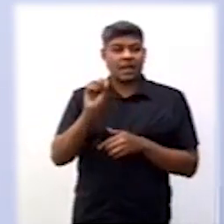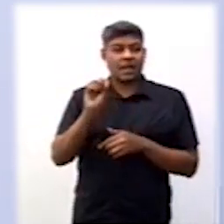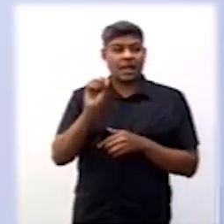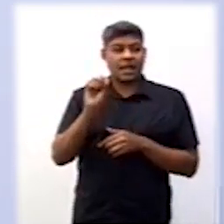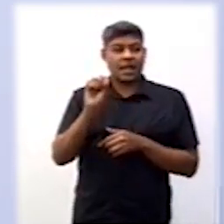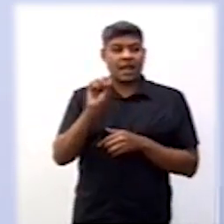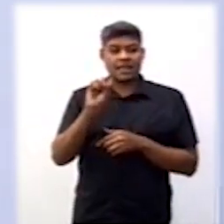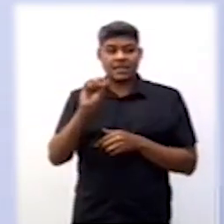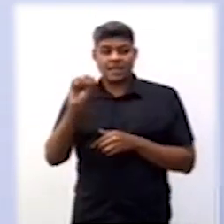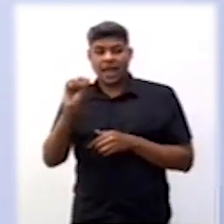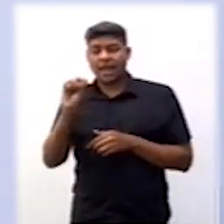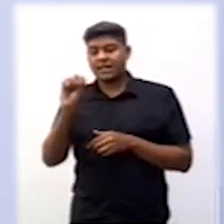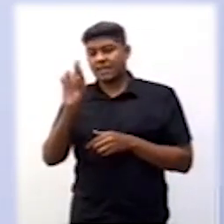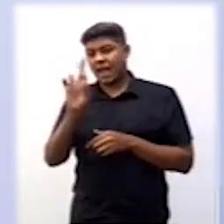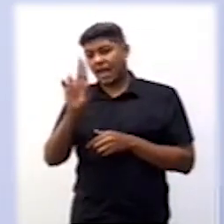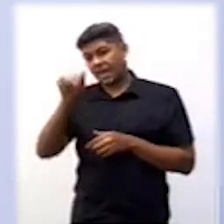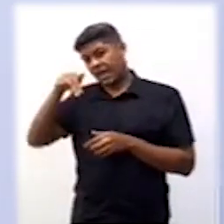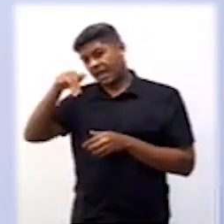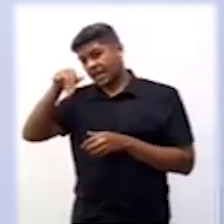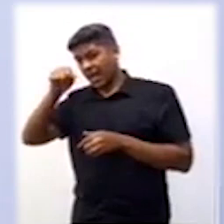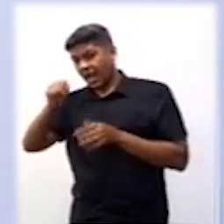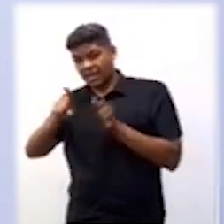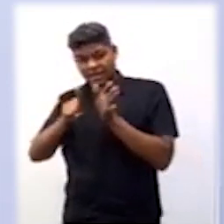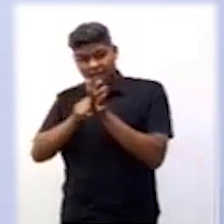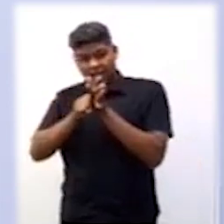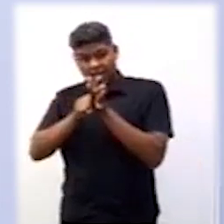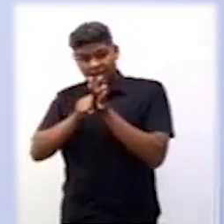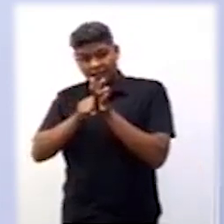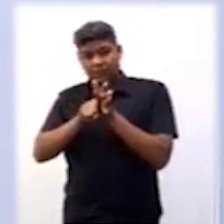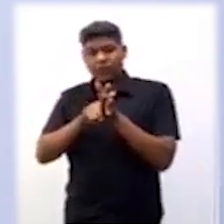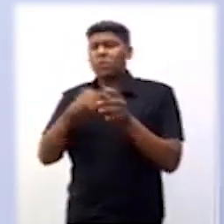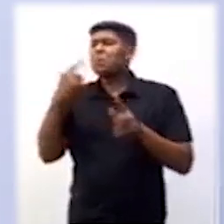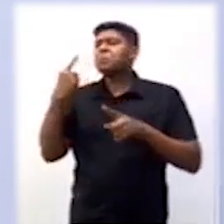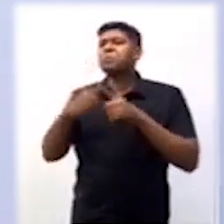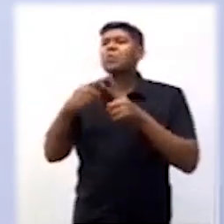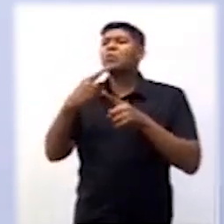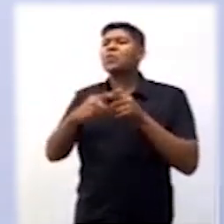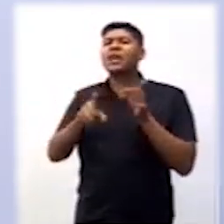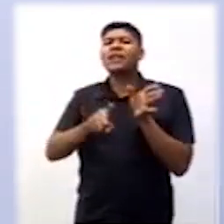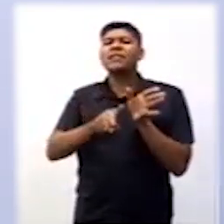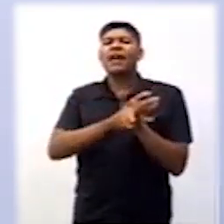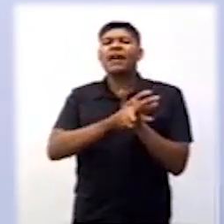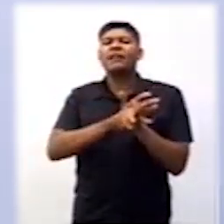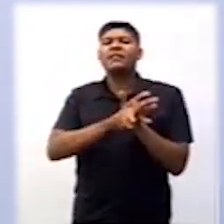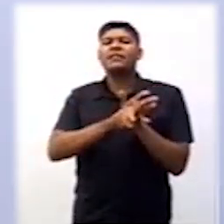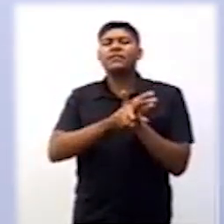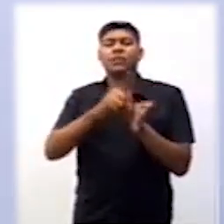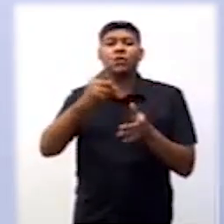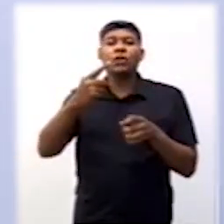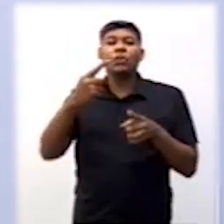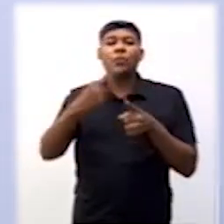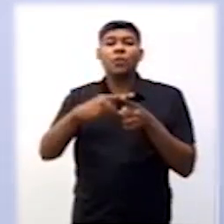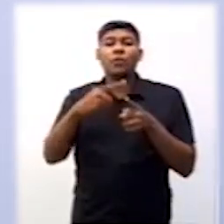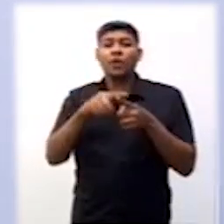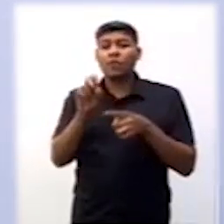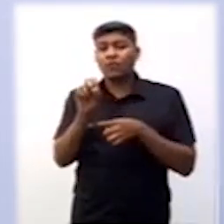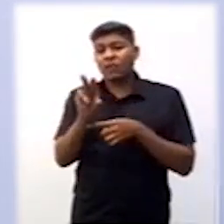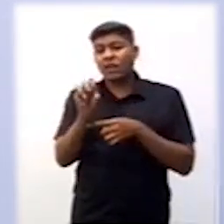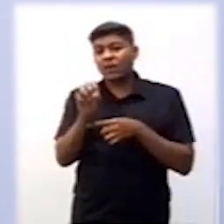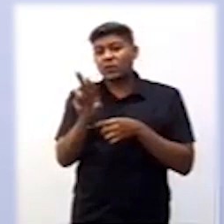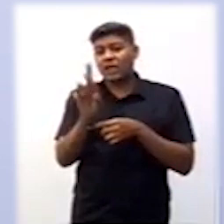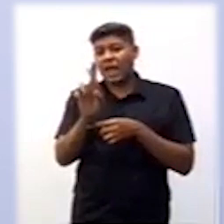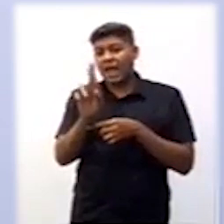RNA, negativo. Então, coronavírus é esse aqui, negativo. Por que negativo, Kennedy? Porque assim, o vírus de